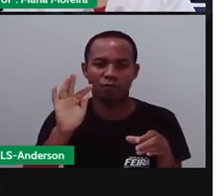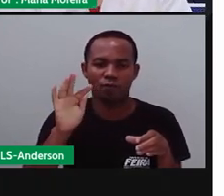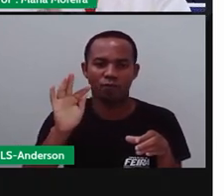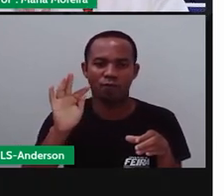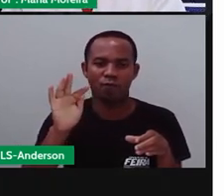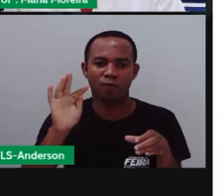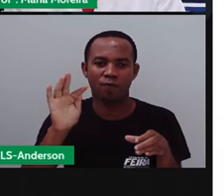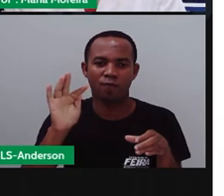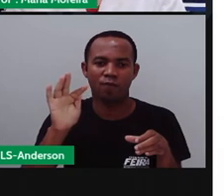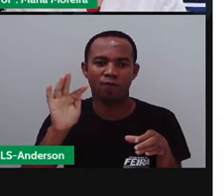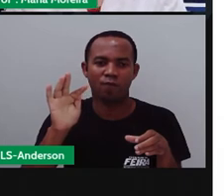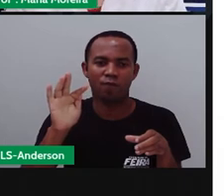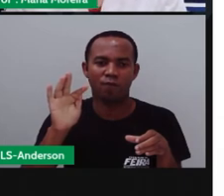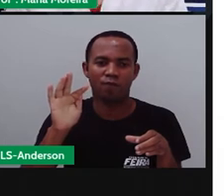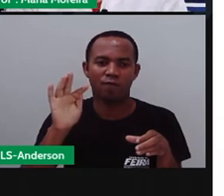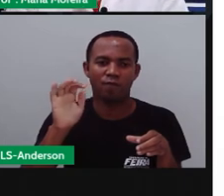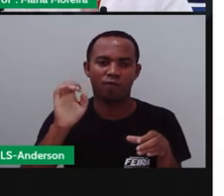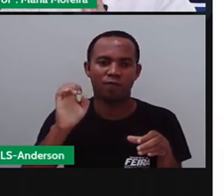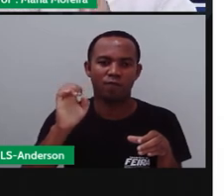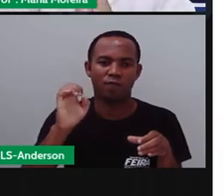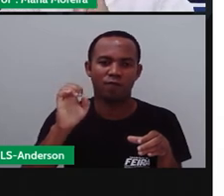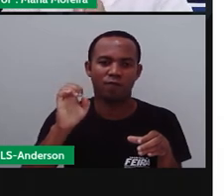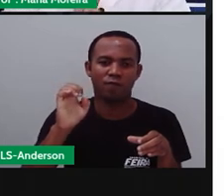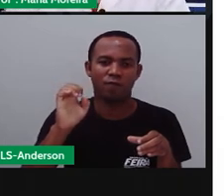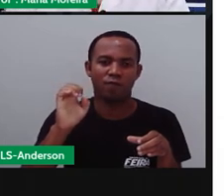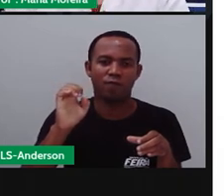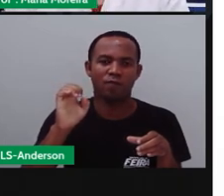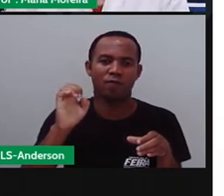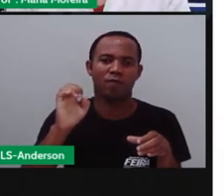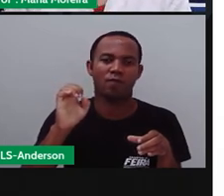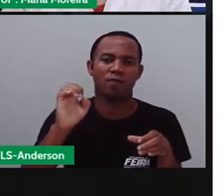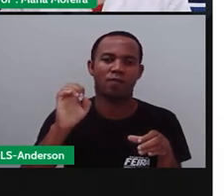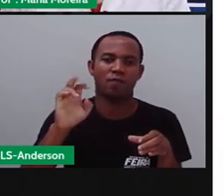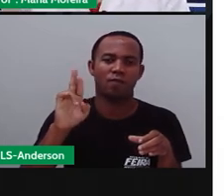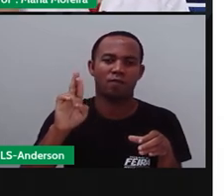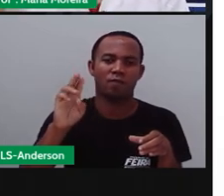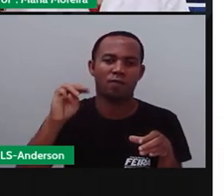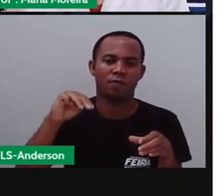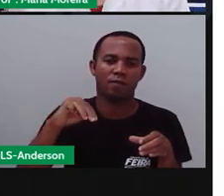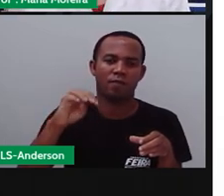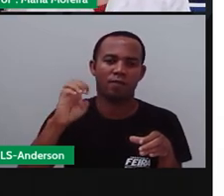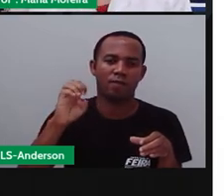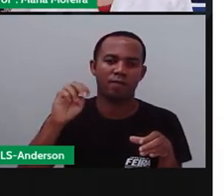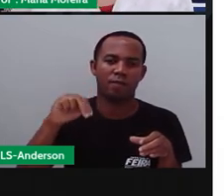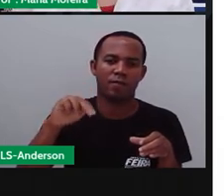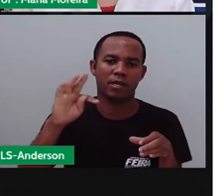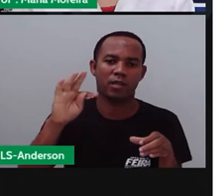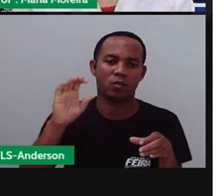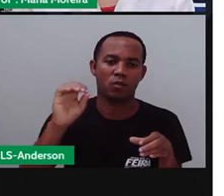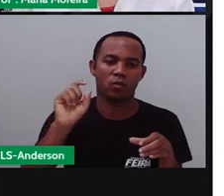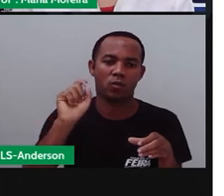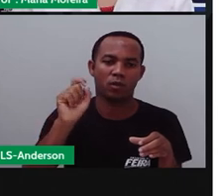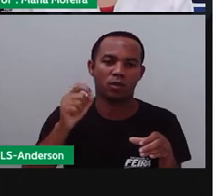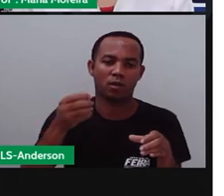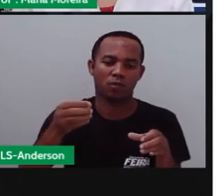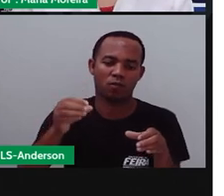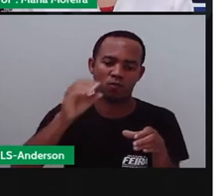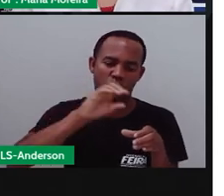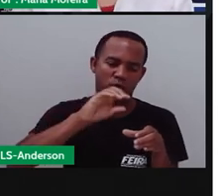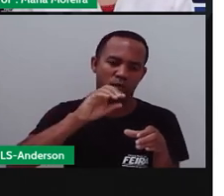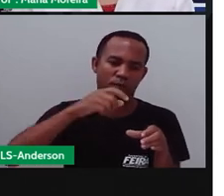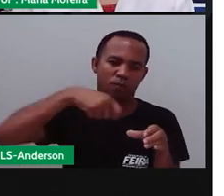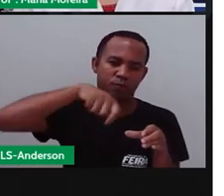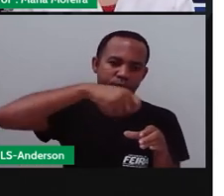vai acrescentar a farinha de trigo, né, junto aí o leite e, por último, você vai colocar o fermento,